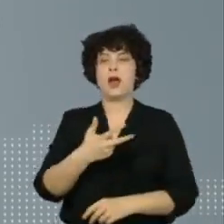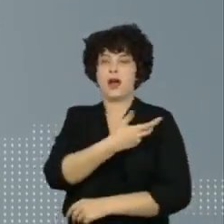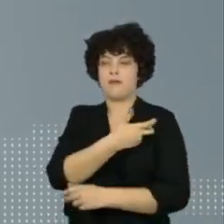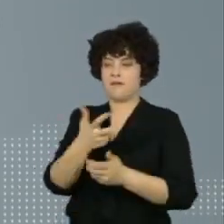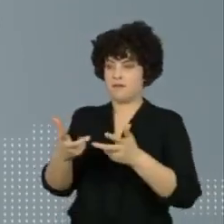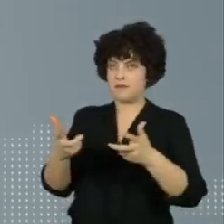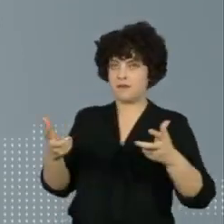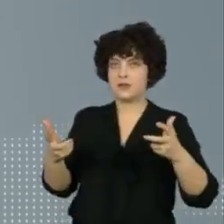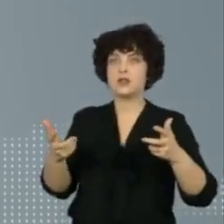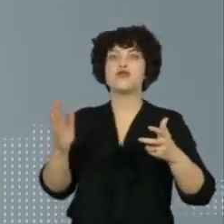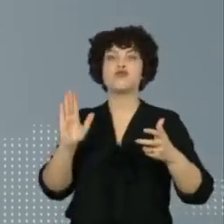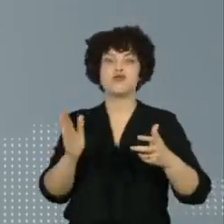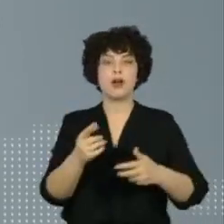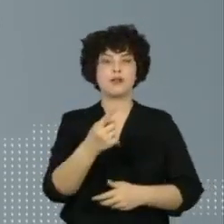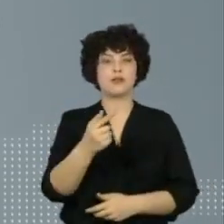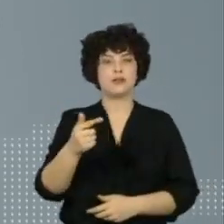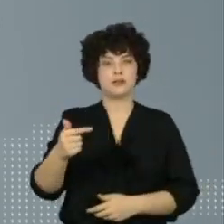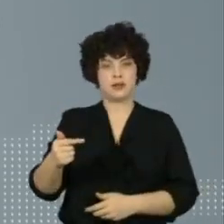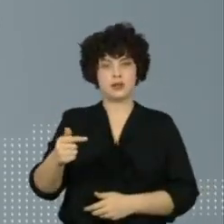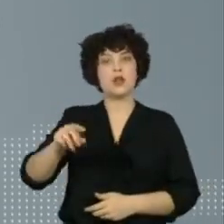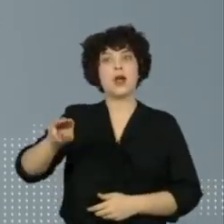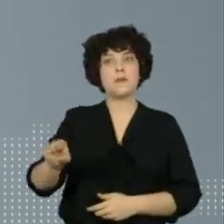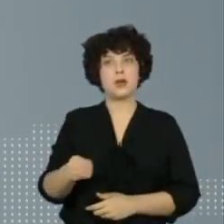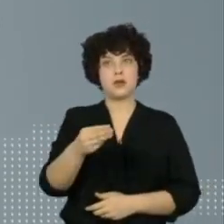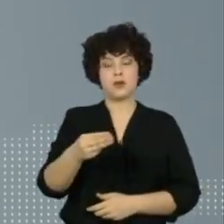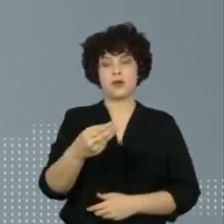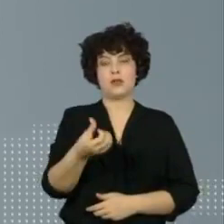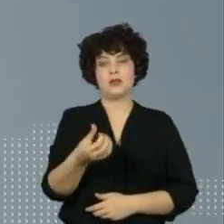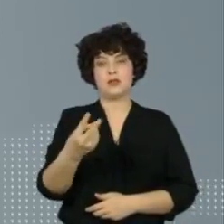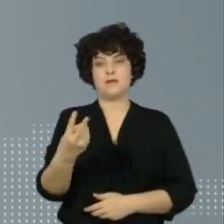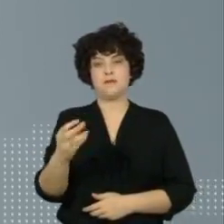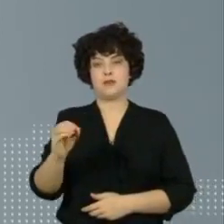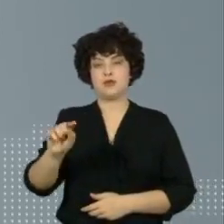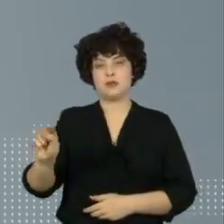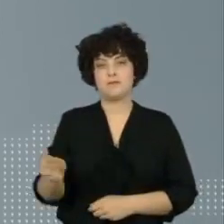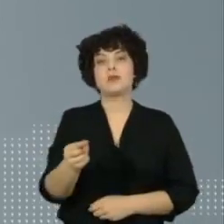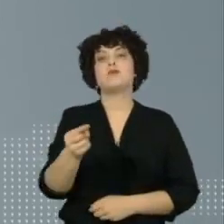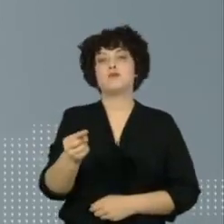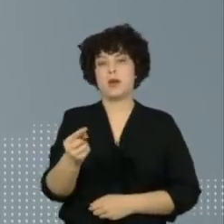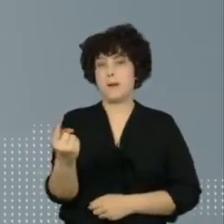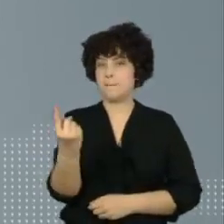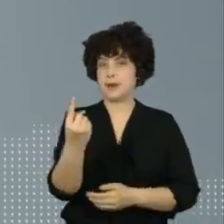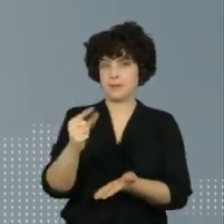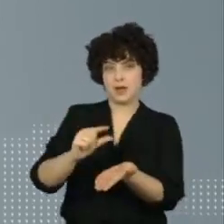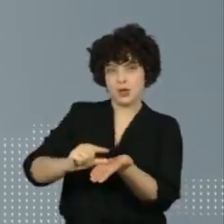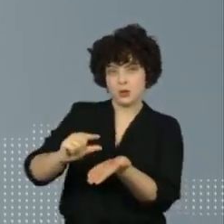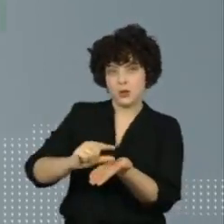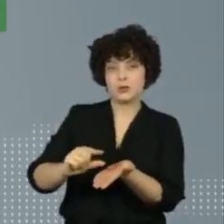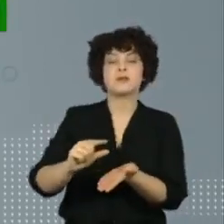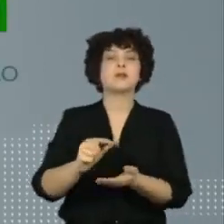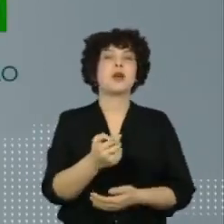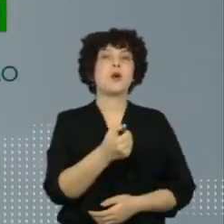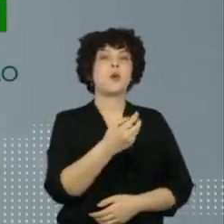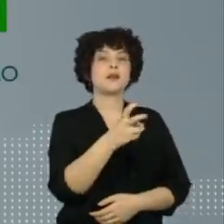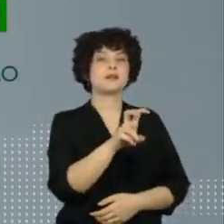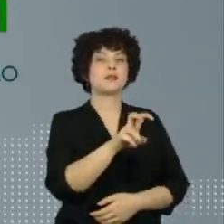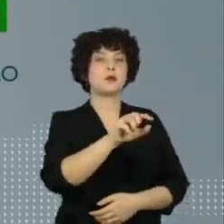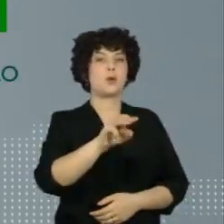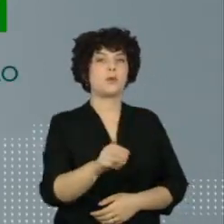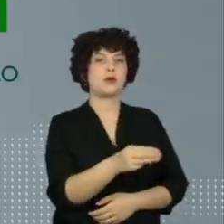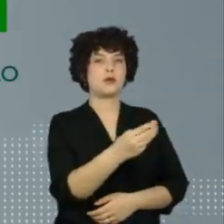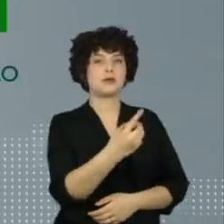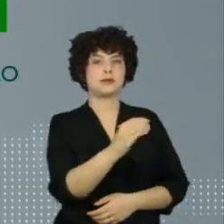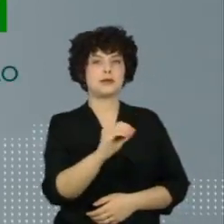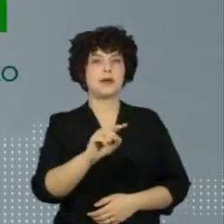vacinação alcançou 17 milhões 620 mil pessoas com a primeira dose e quase cinco milhões